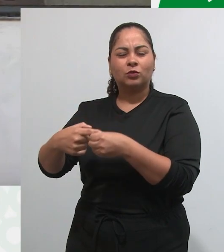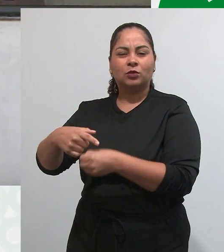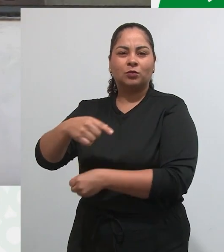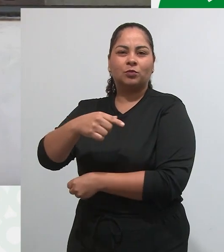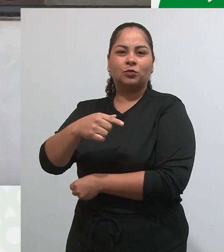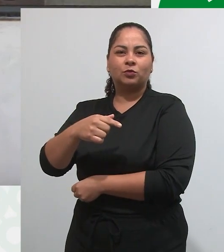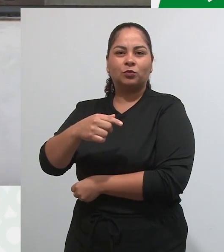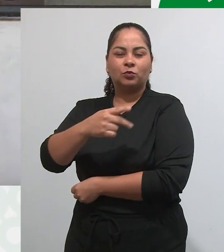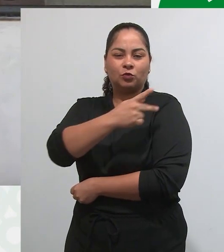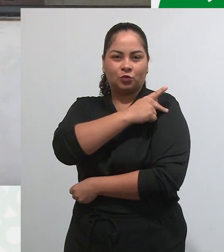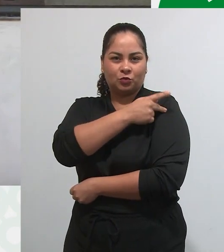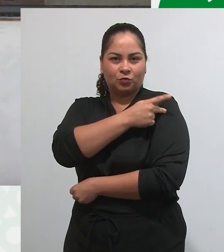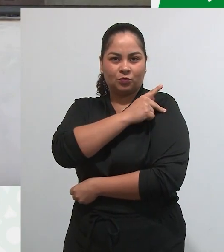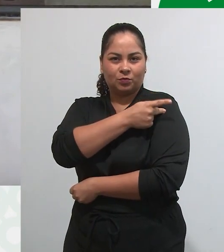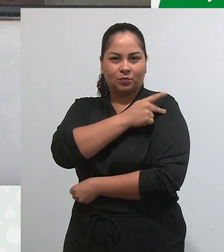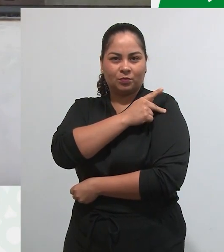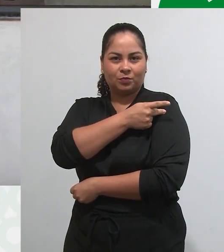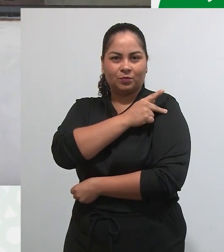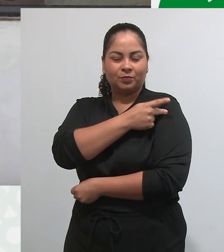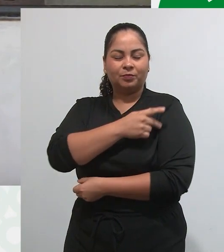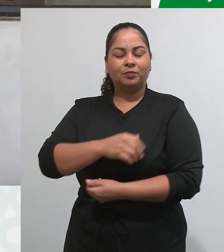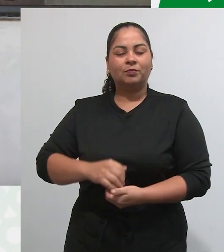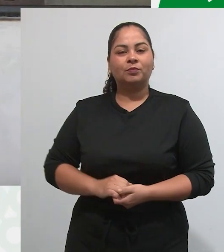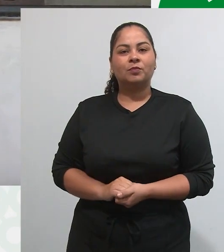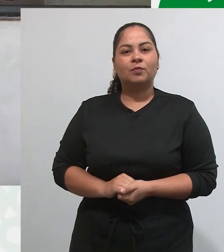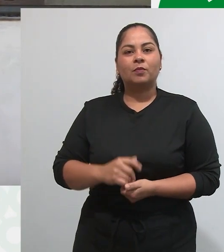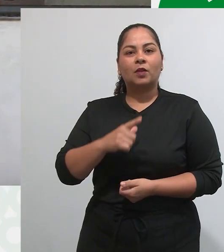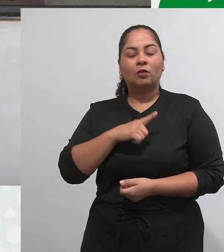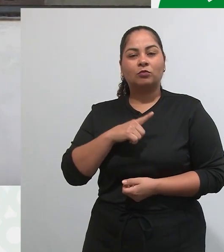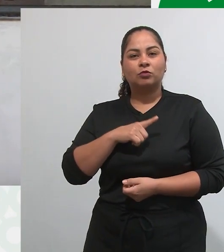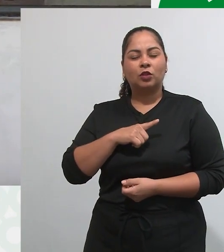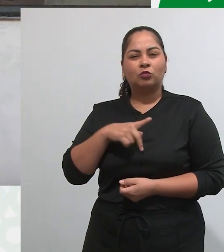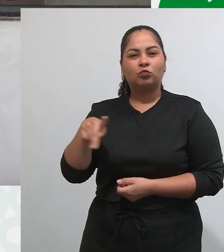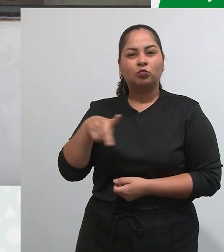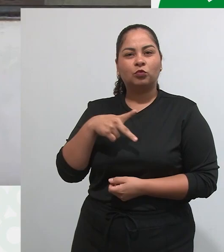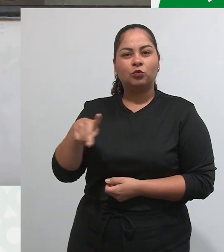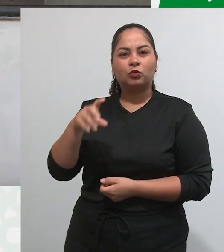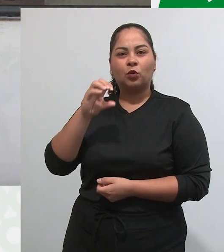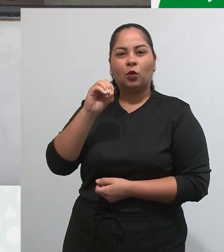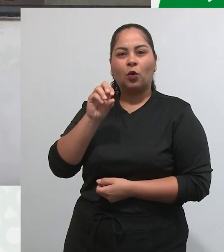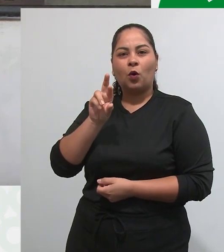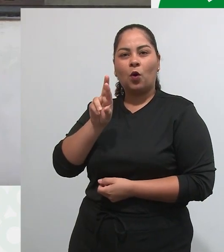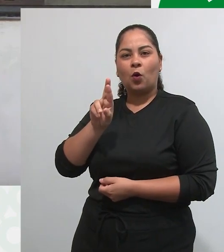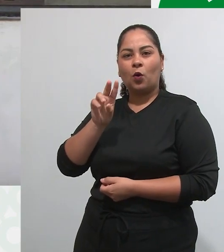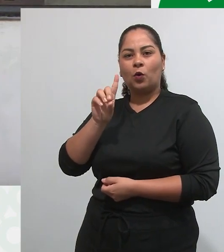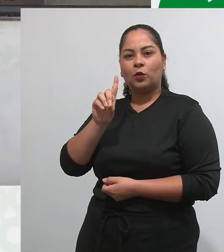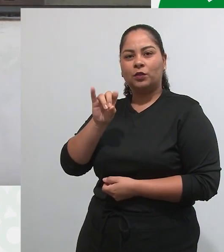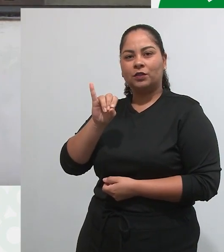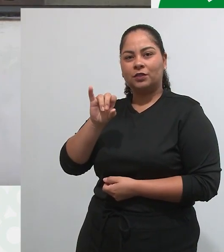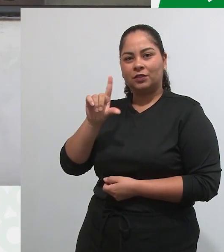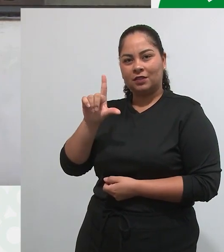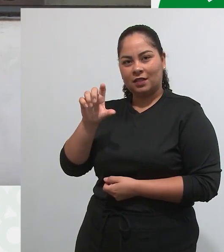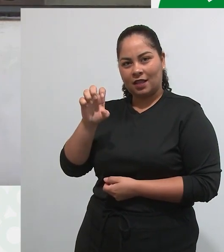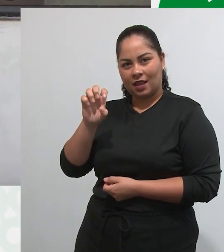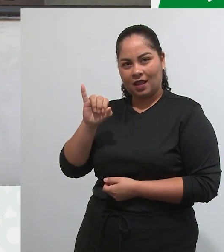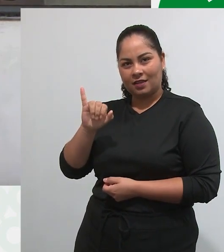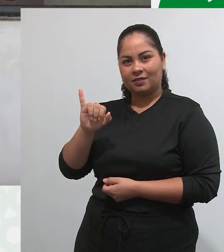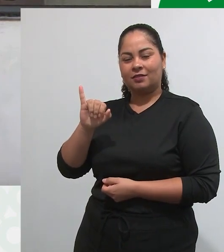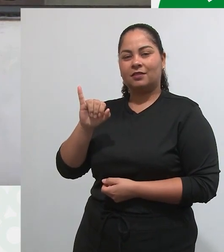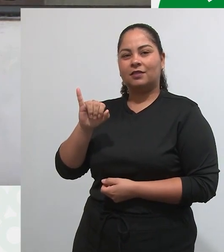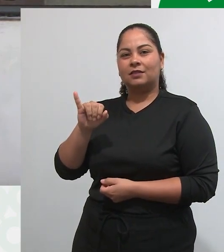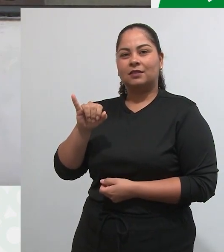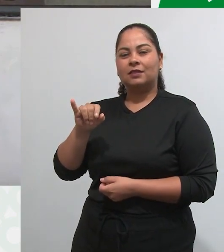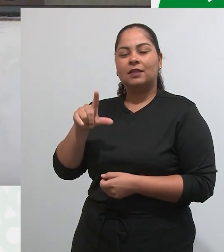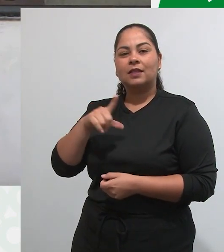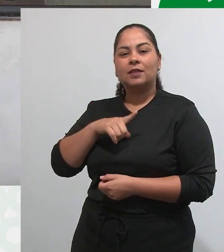são profissionais da área da educação. Temos o professor Odirley aqui, tem a professora Maísa também, que são